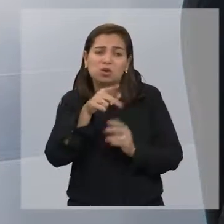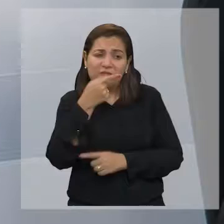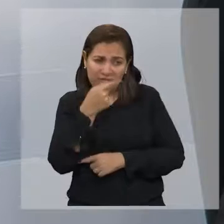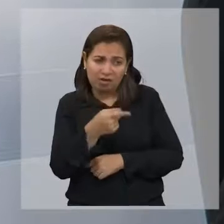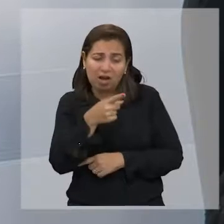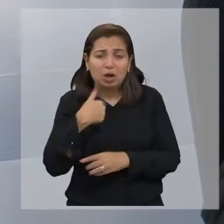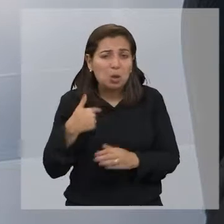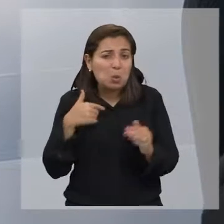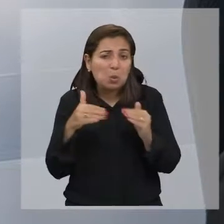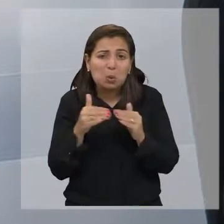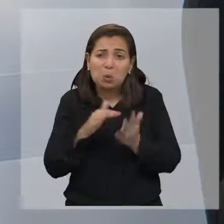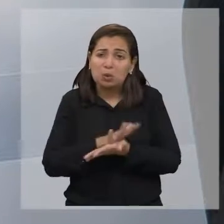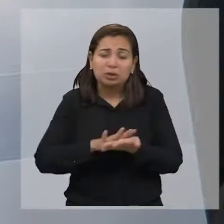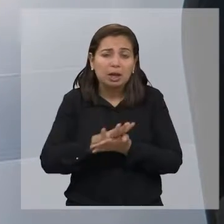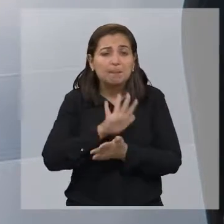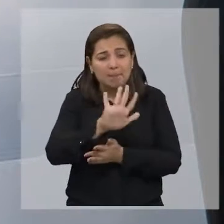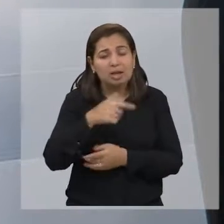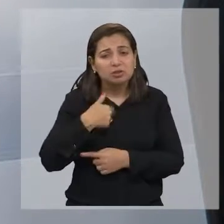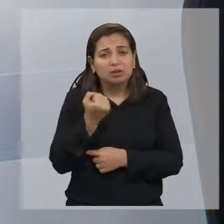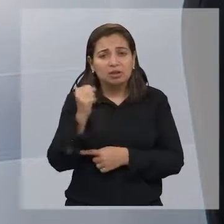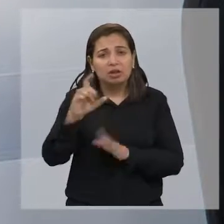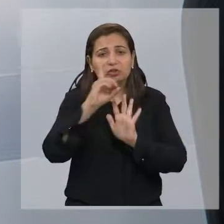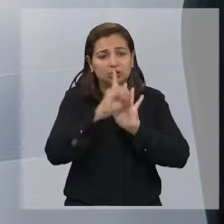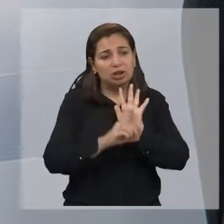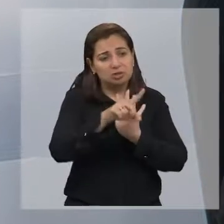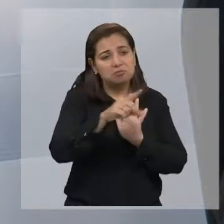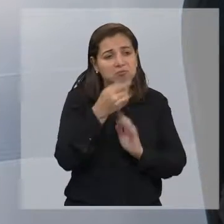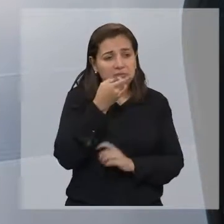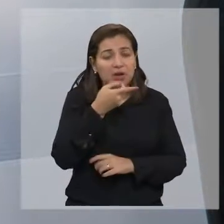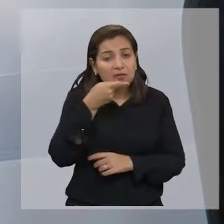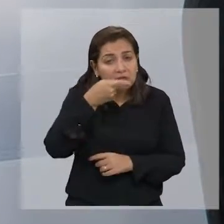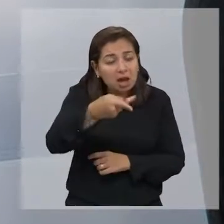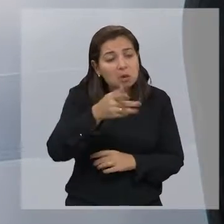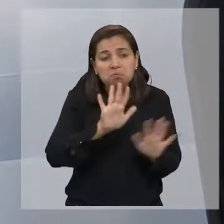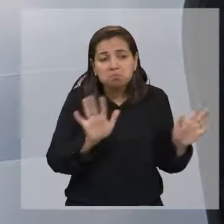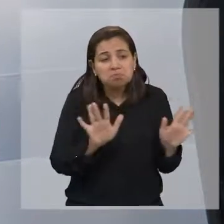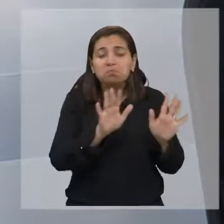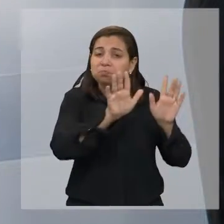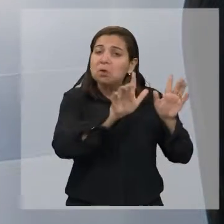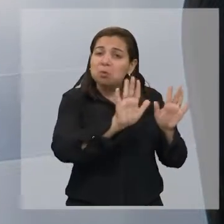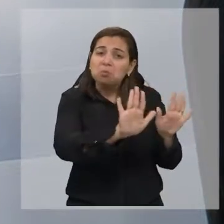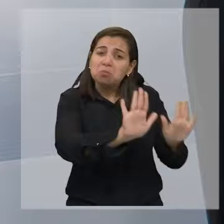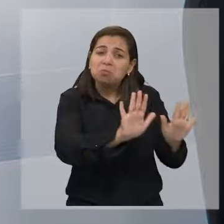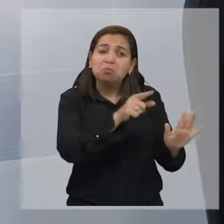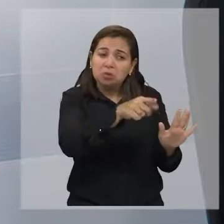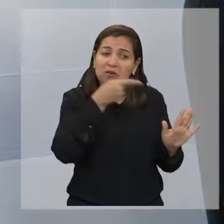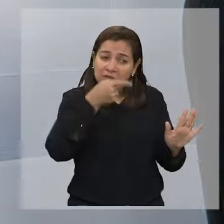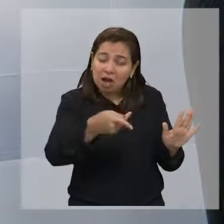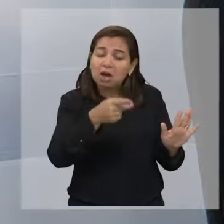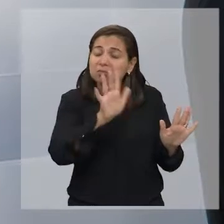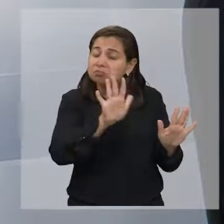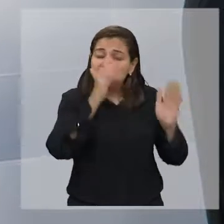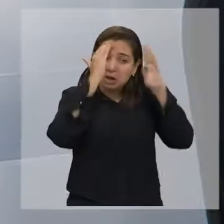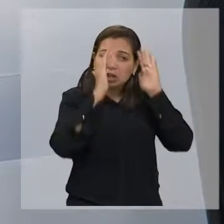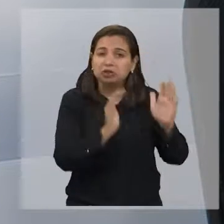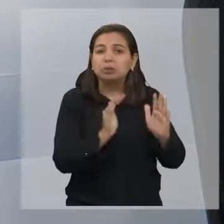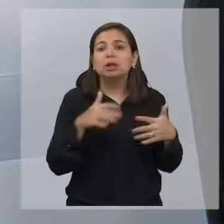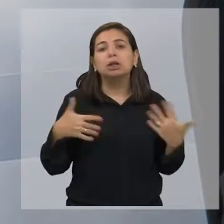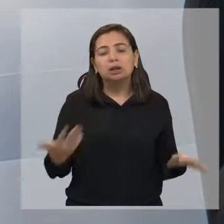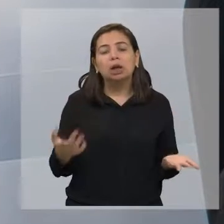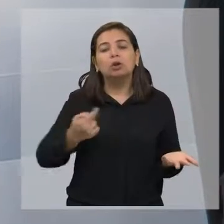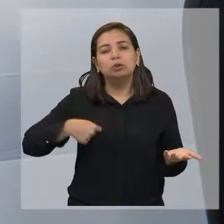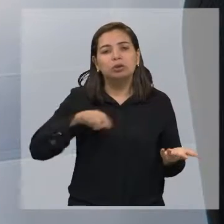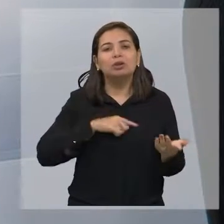dizes, mas defenderia até a morte o teu direito de dizê-las. Eu acho que hoje, mais do que nunca, a gente precisa disso, ser um pouco mais